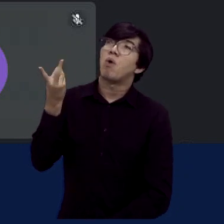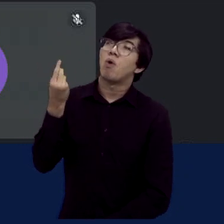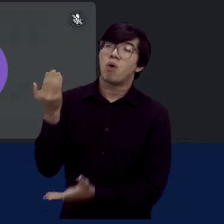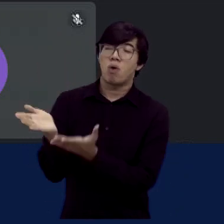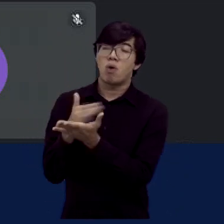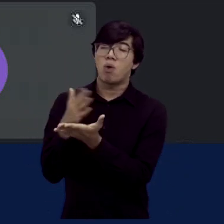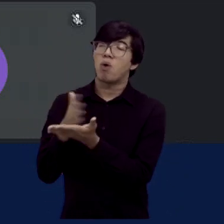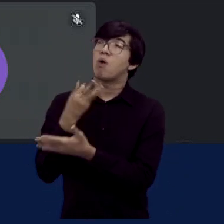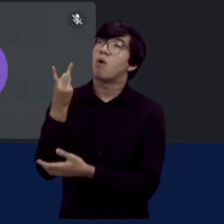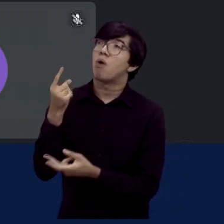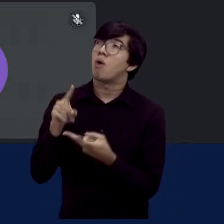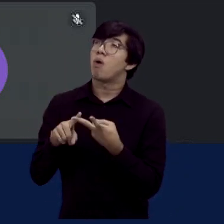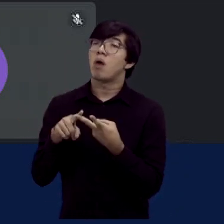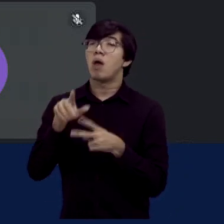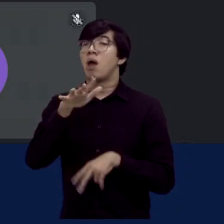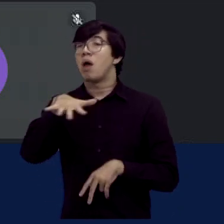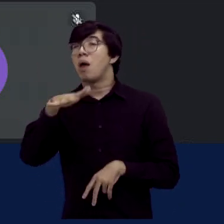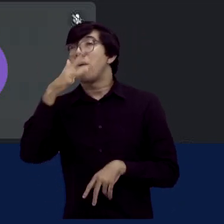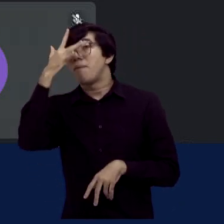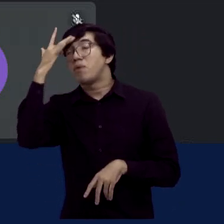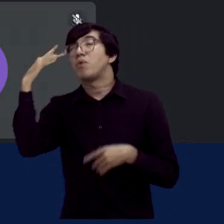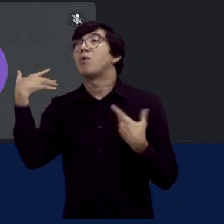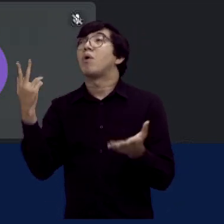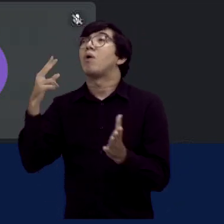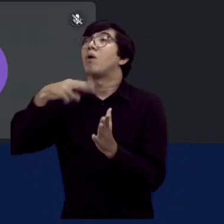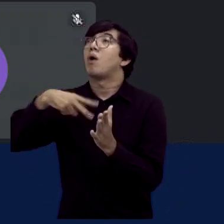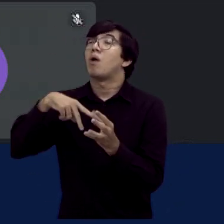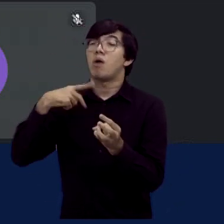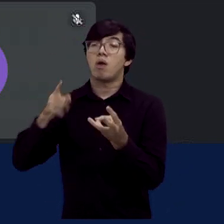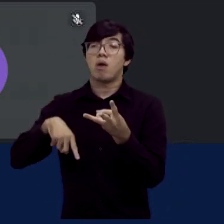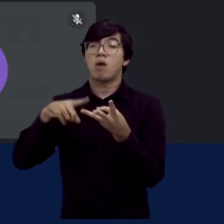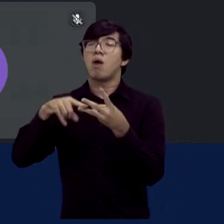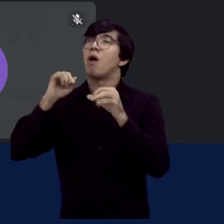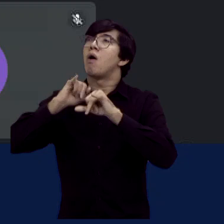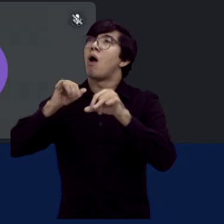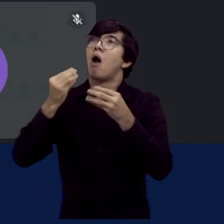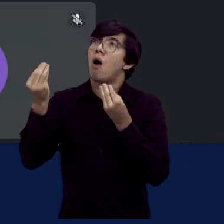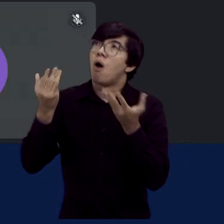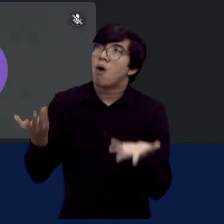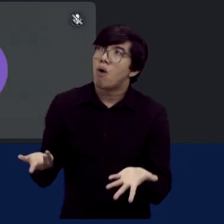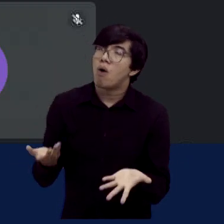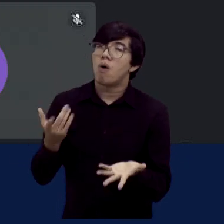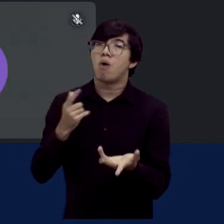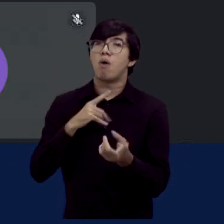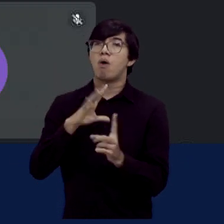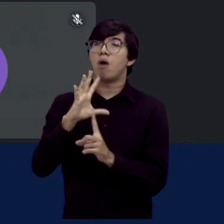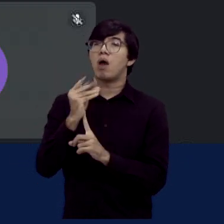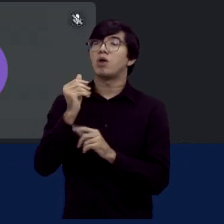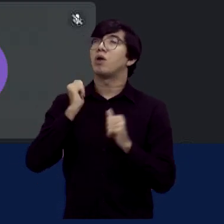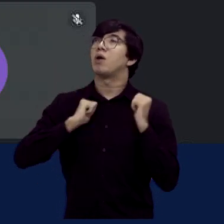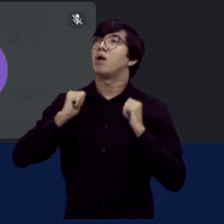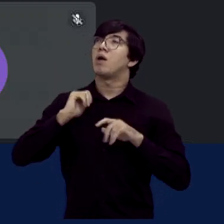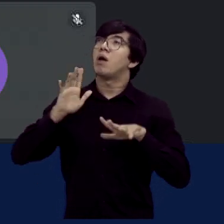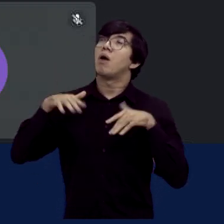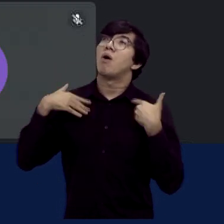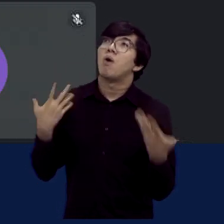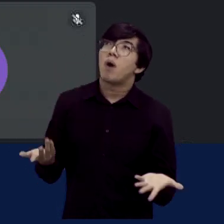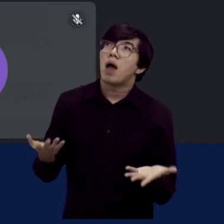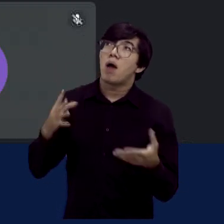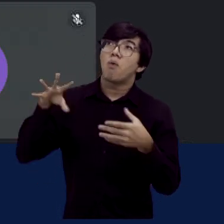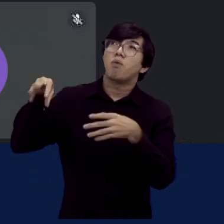Como é que ele vai ser veiculado? Quem é o artista envolvido? Na maioria das vezes eu tenho a sorte eu trazer meus próprios